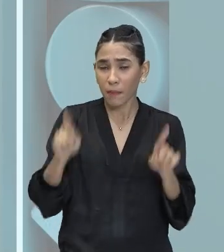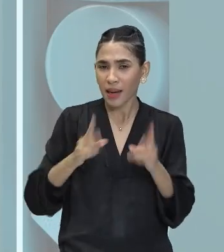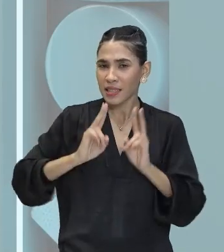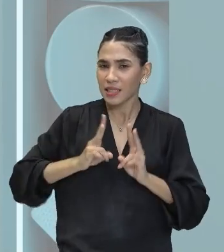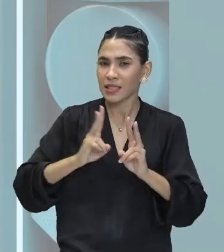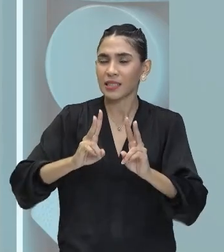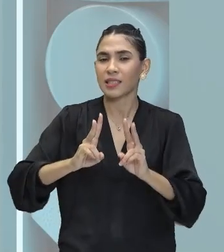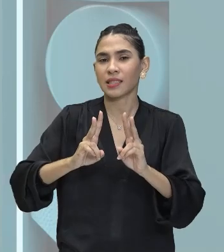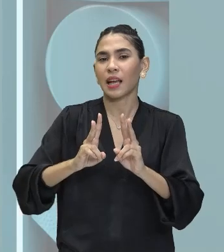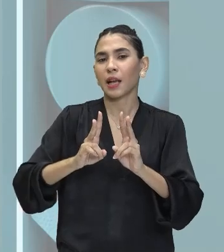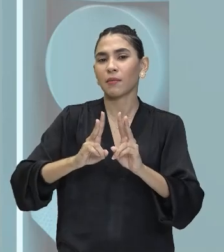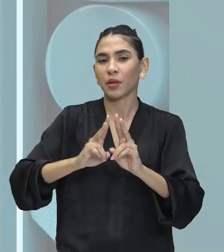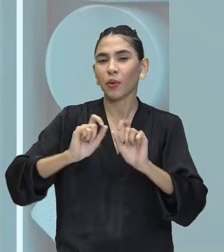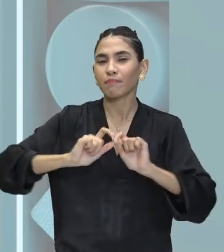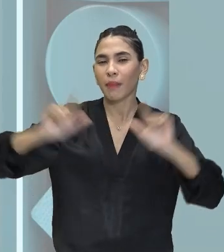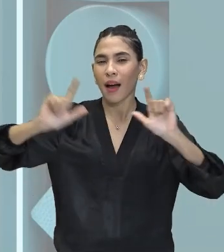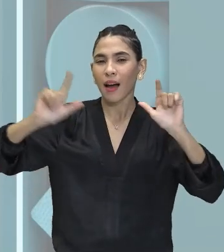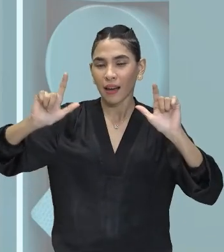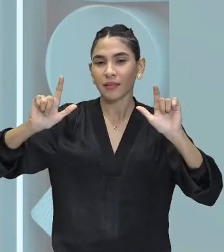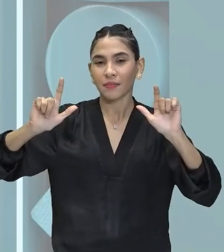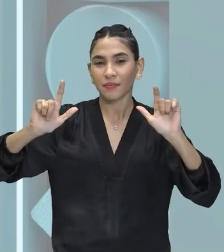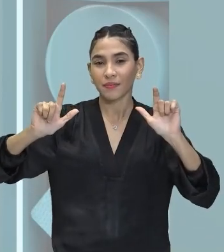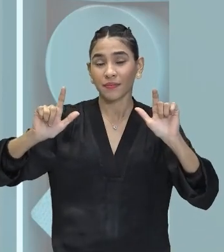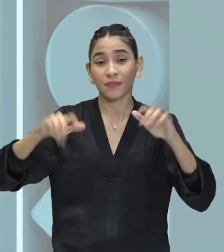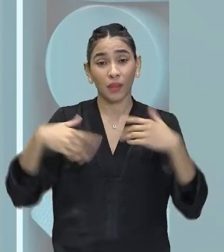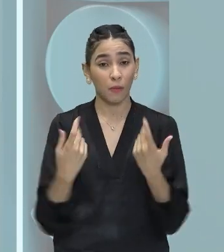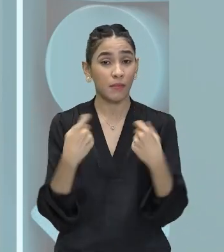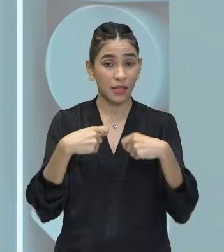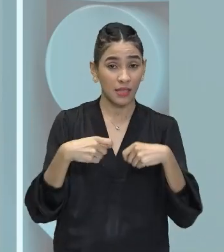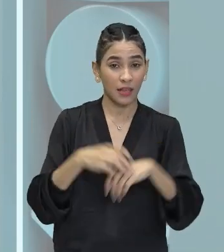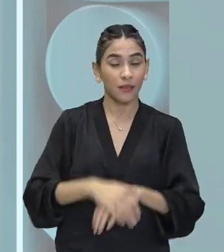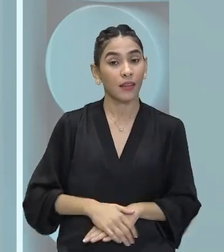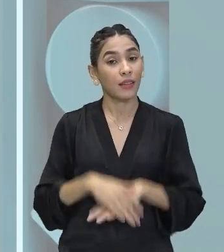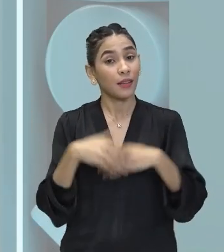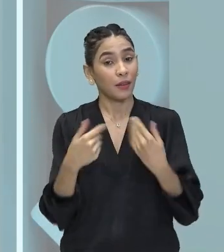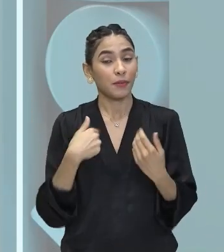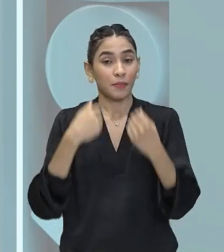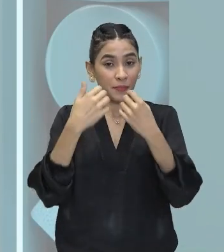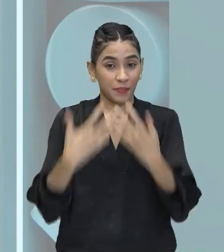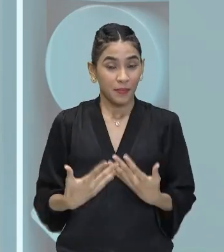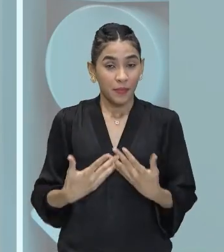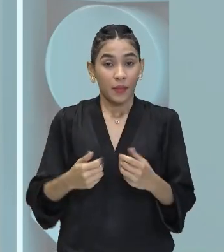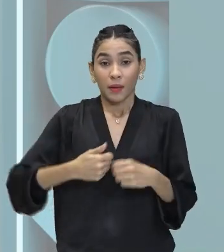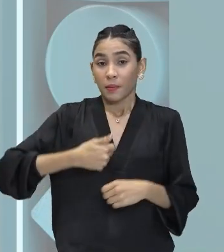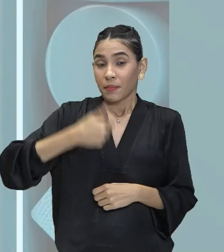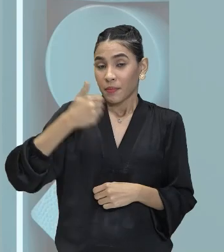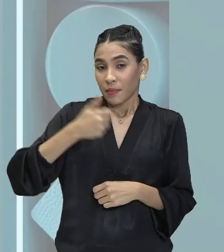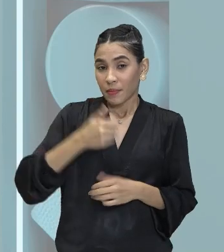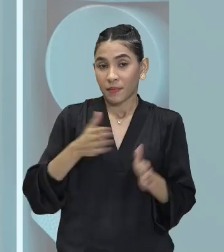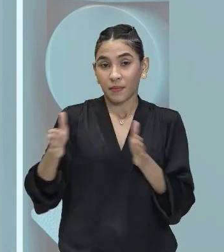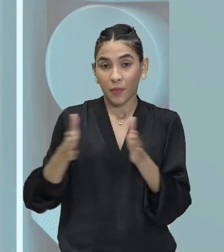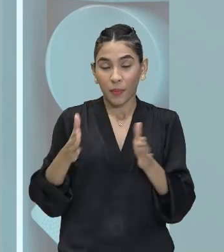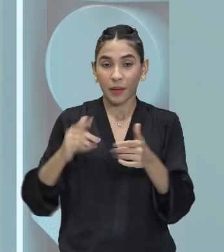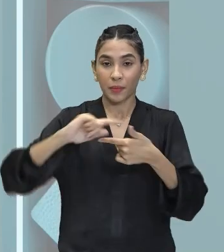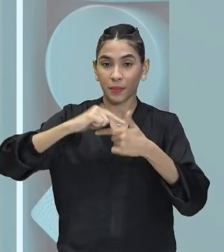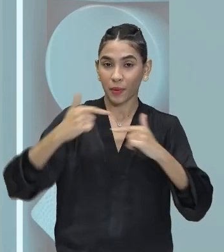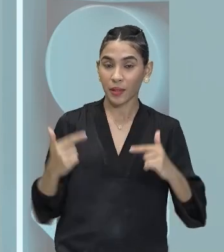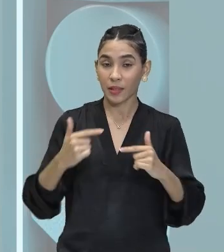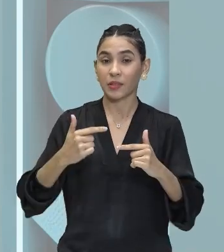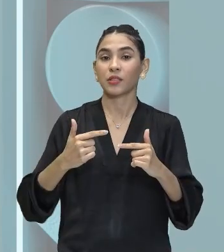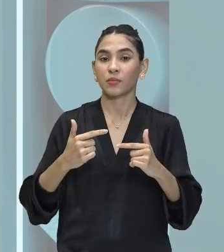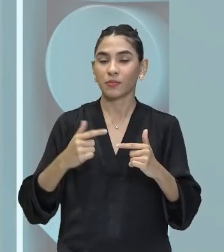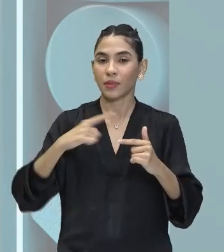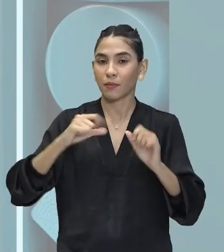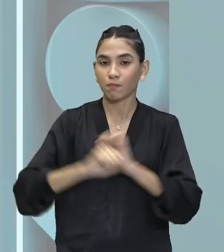ser falados, serem comentados, não é? E como eu disse, no primeiro momento, o modernismo chocou,